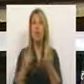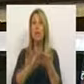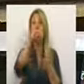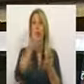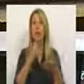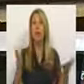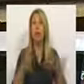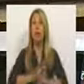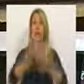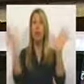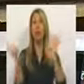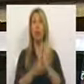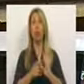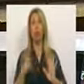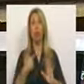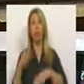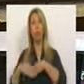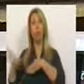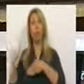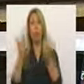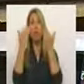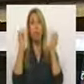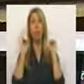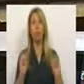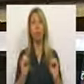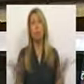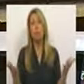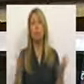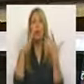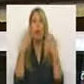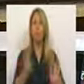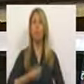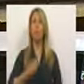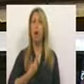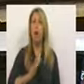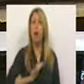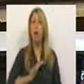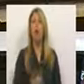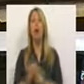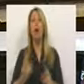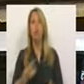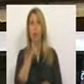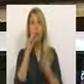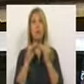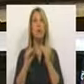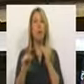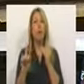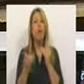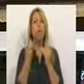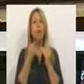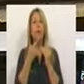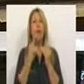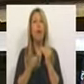ponto. Vamos daqui sem informação e, naturalmente, ficámos preocupados porque o silêncio significa, porventura, que